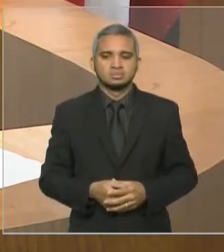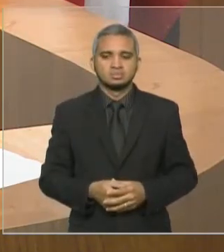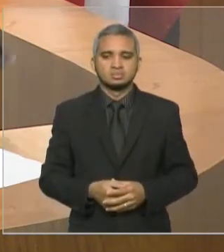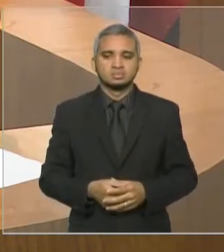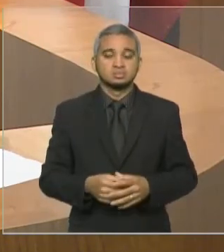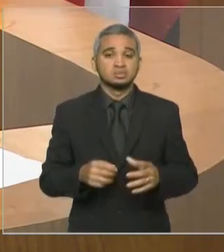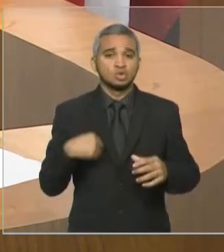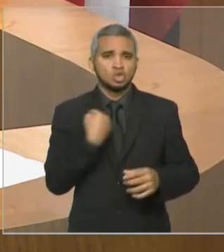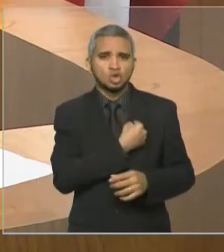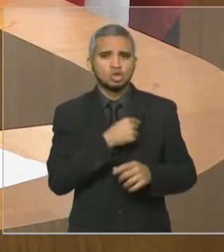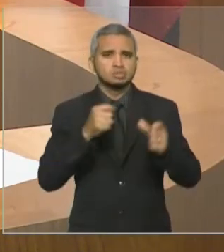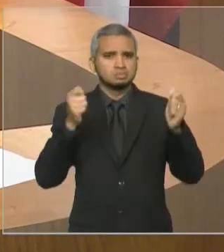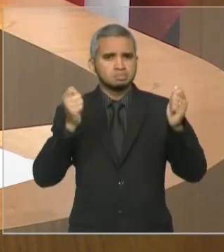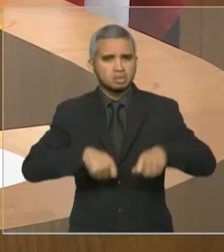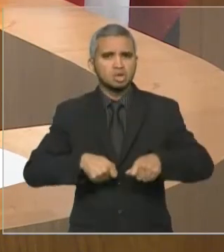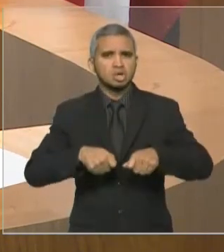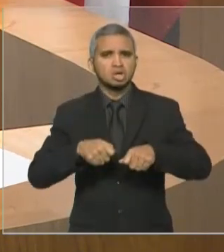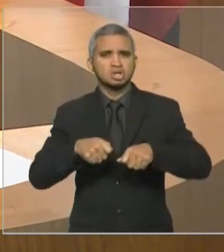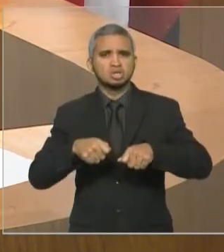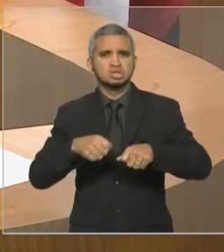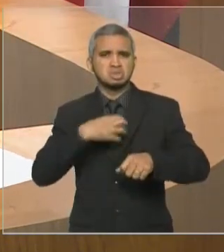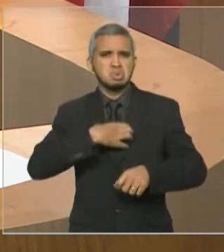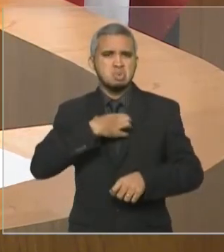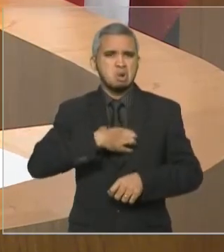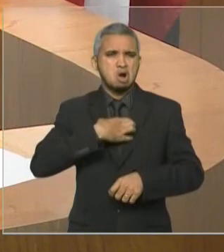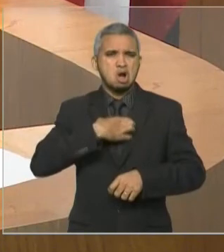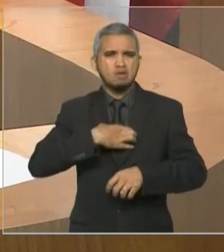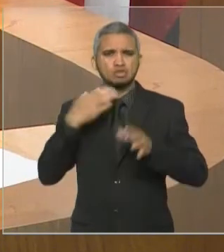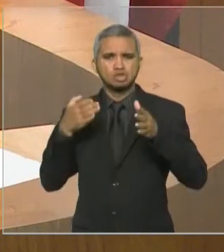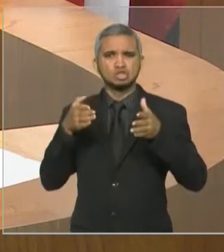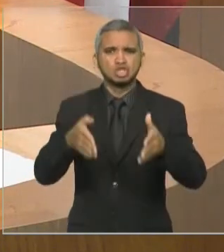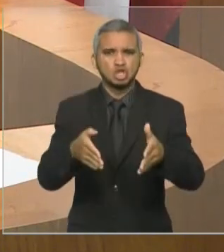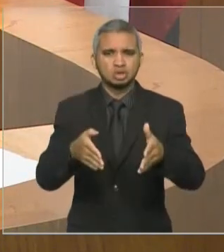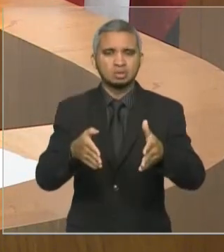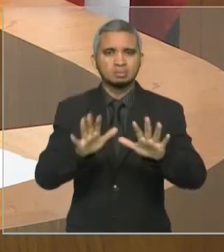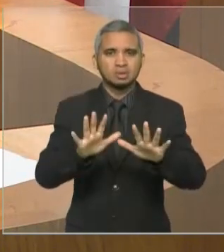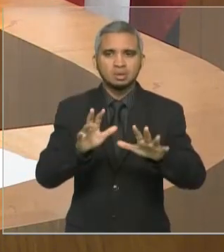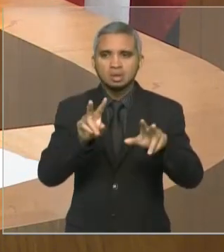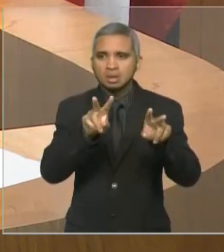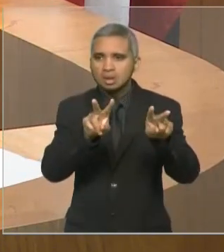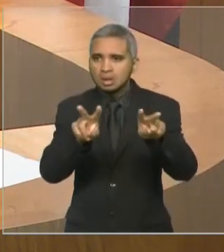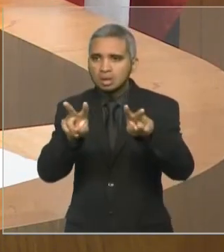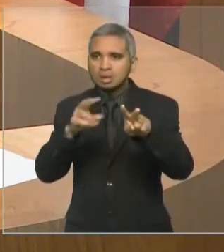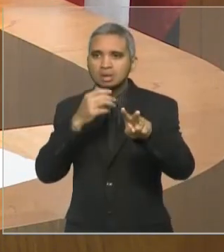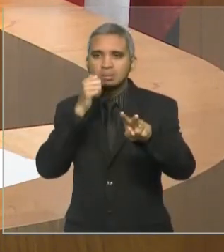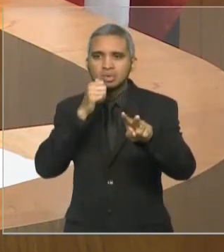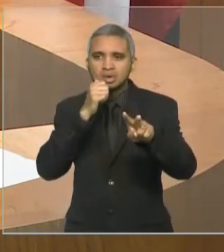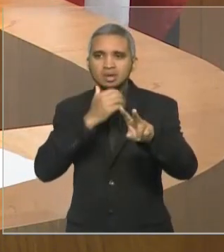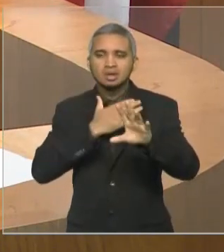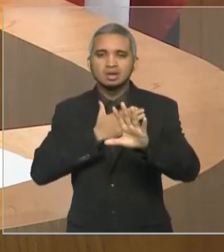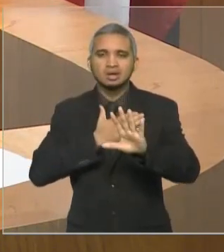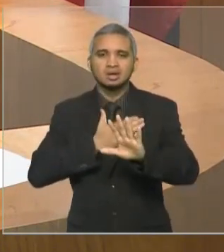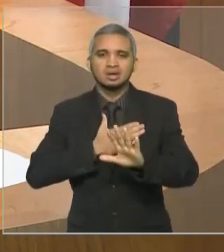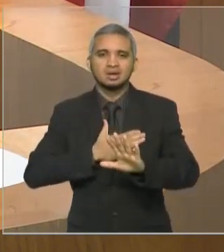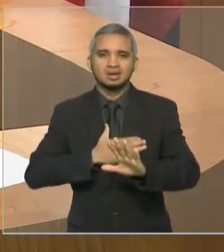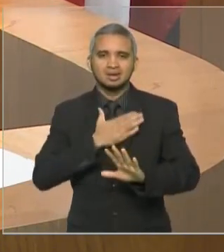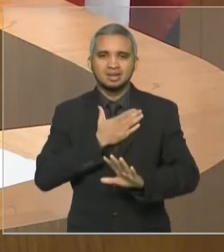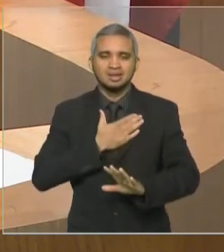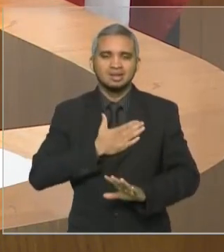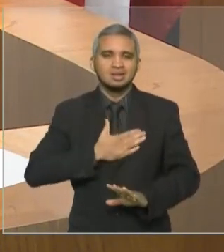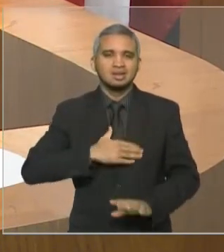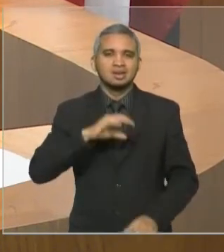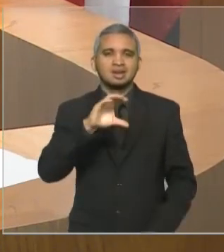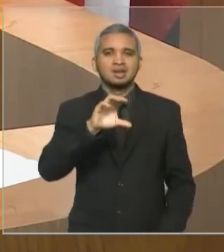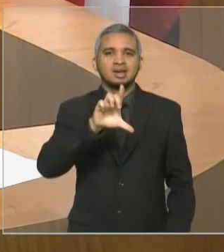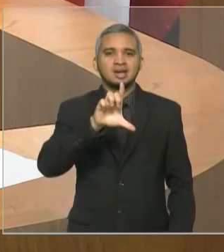porta ali, bravo, danado, hoje eu vou xingar todo mundo, mas quando entra aqui, sente ali a calmaria da Cleide Coutinho e